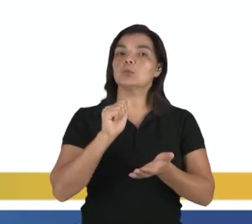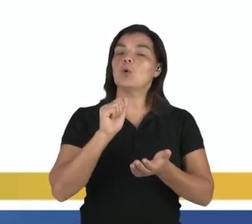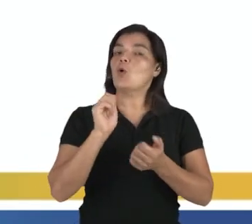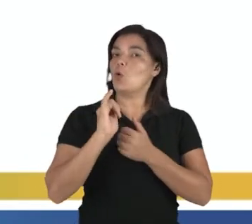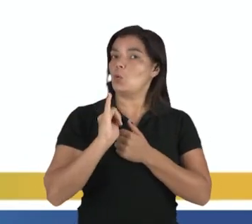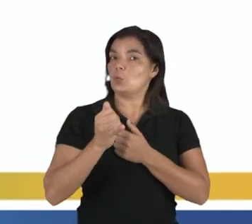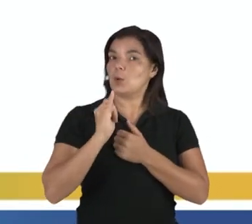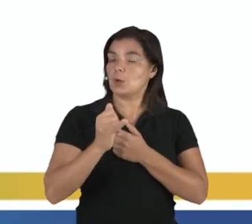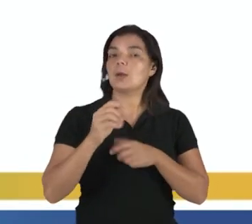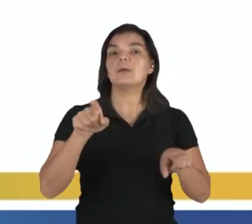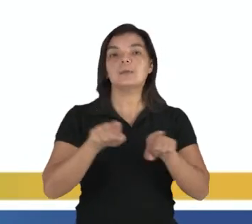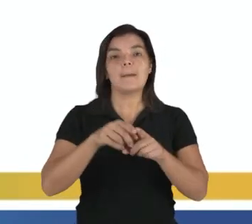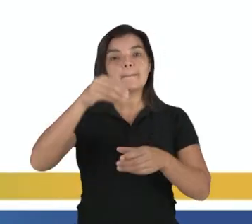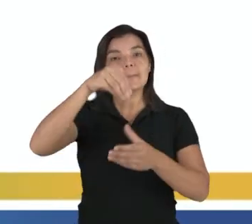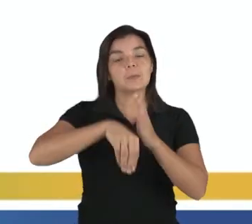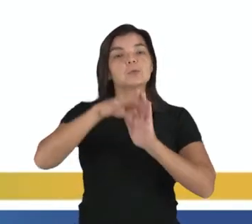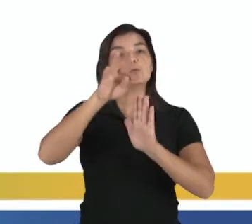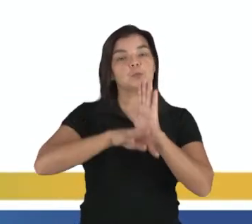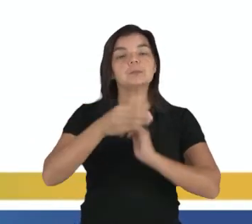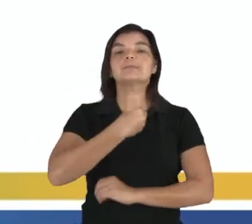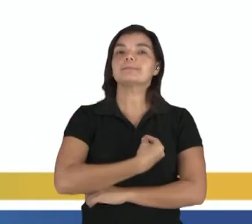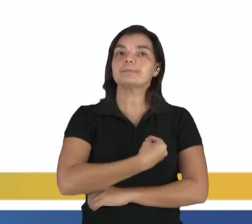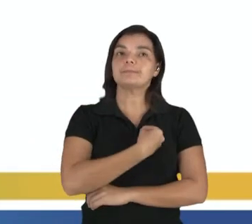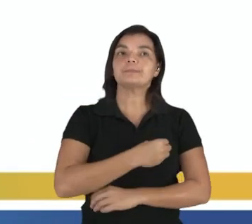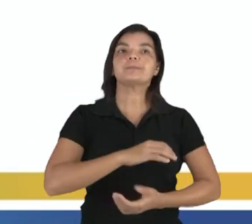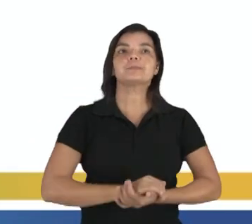ele narra e ele faz parte da narração também.